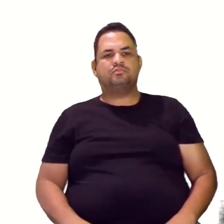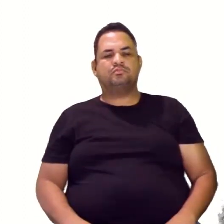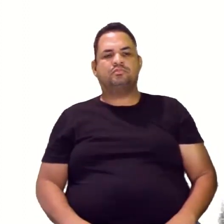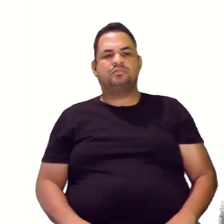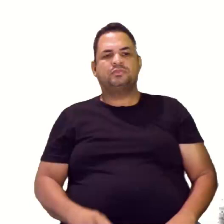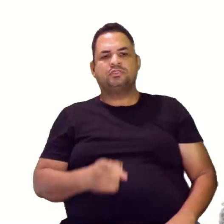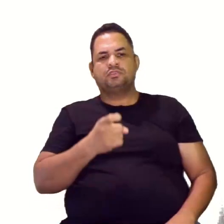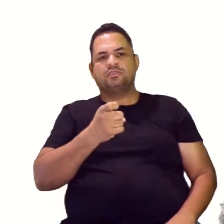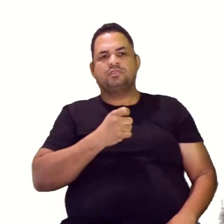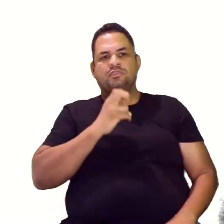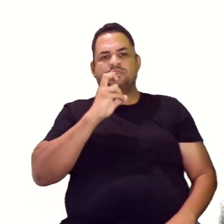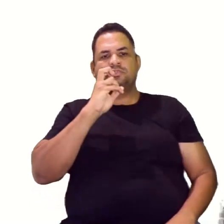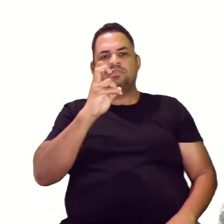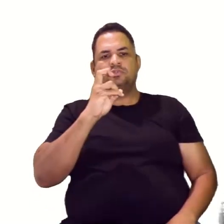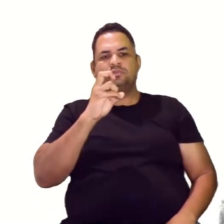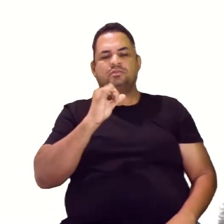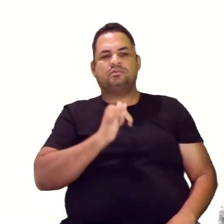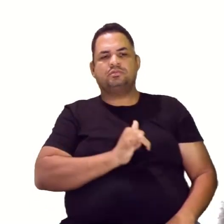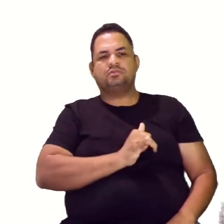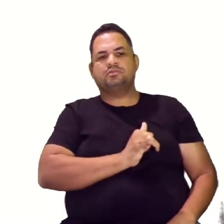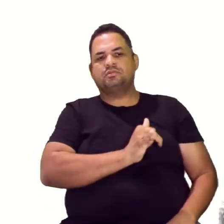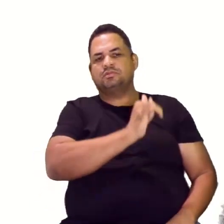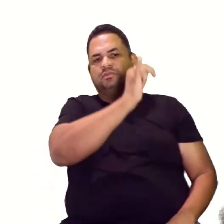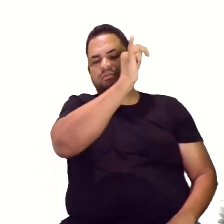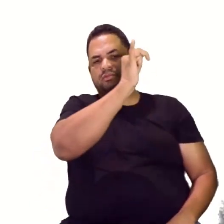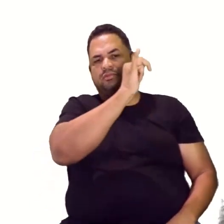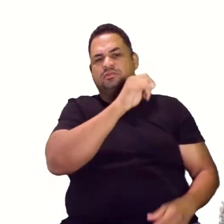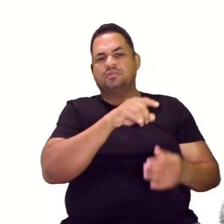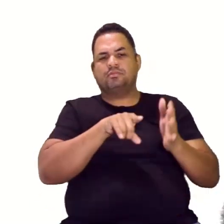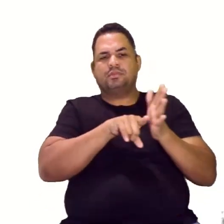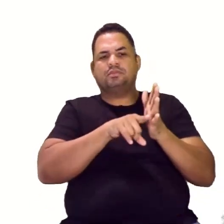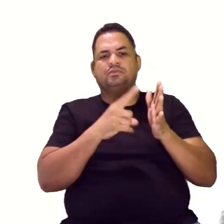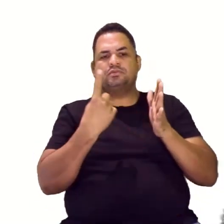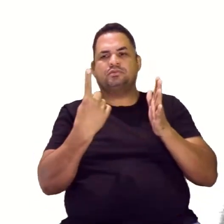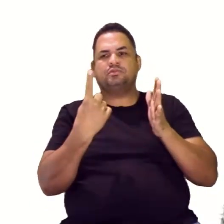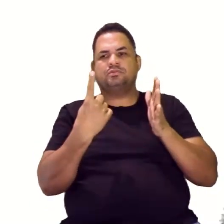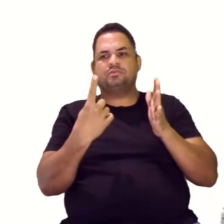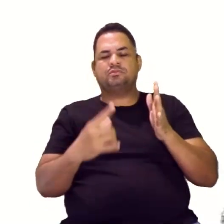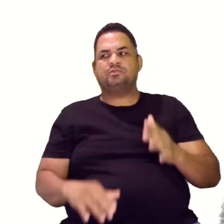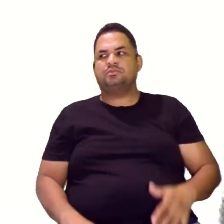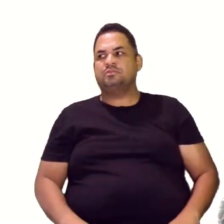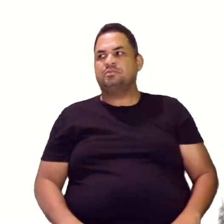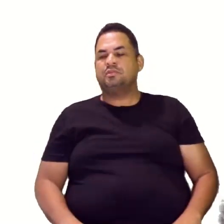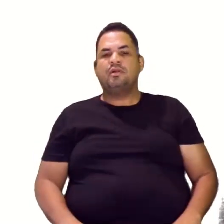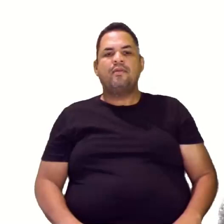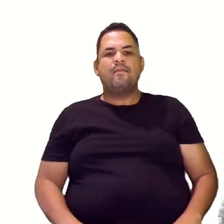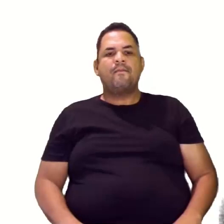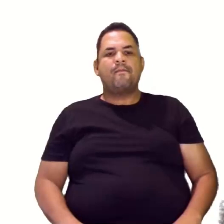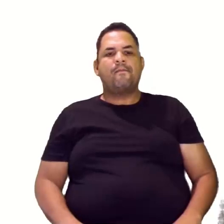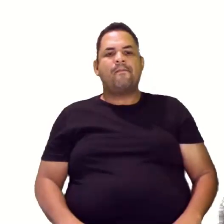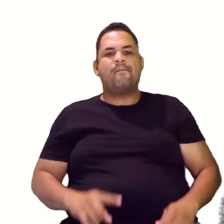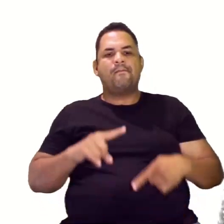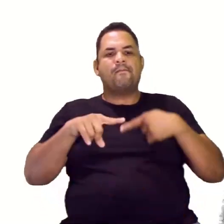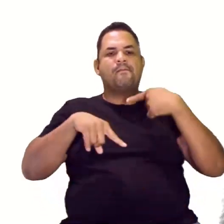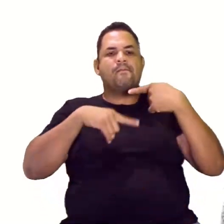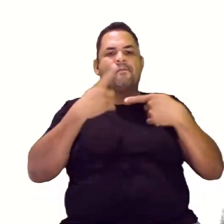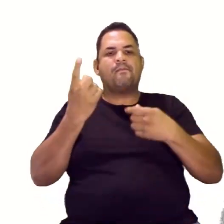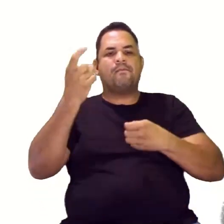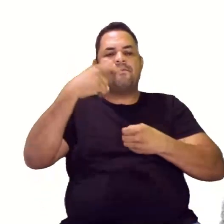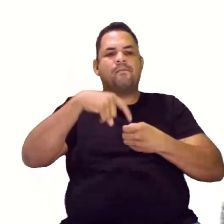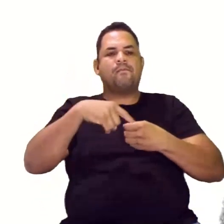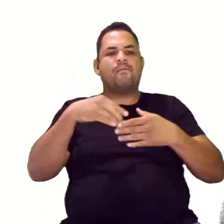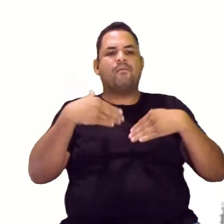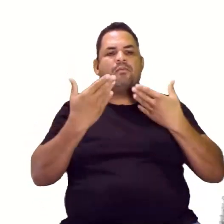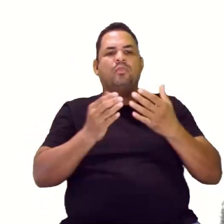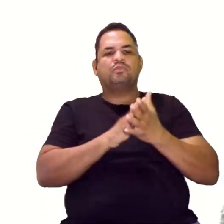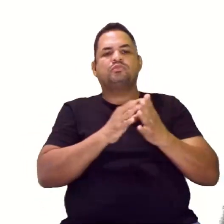é 5, o nosso y é menos 1. Então, aqui, né? Isso. Depois, voltando aqui um